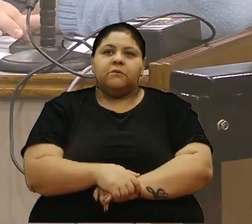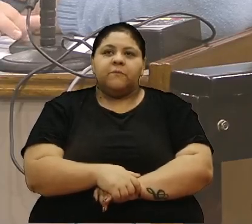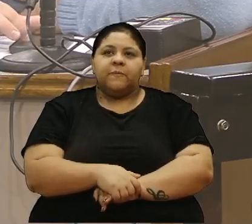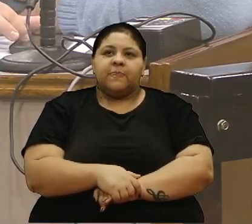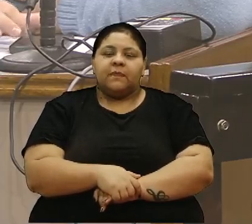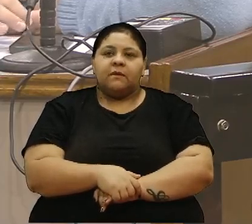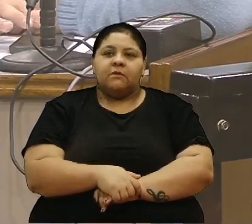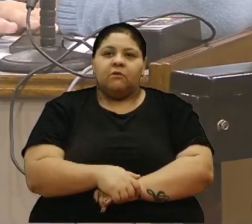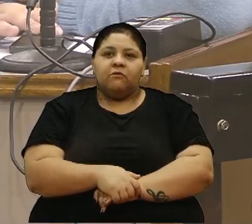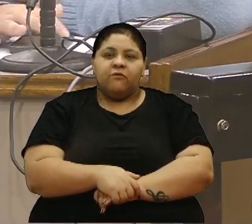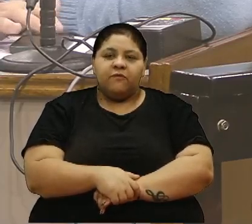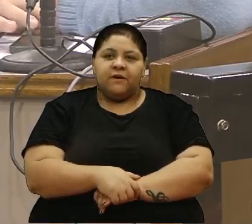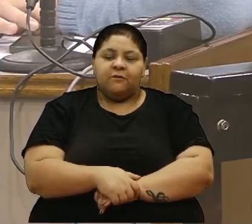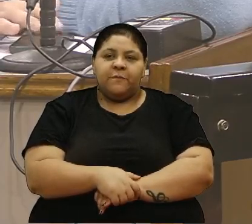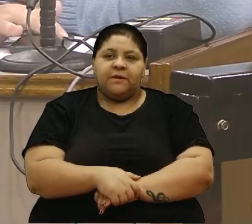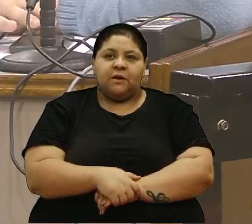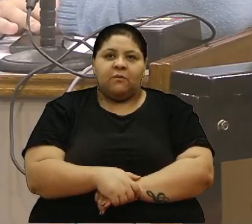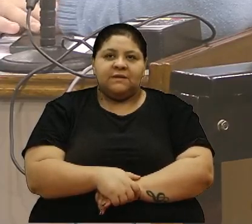Quero dizer que,